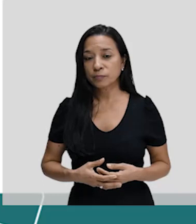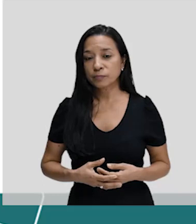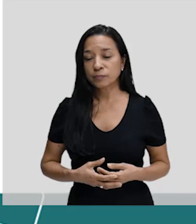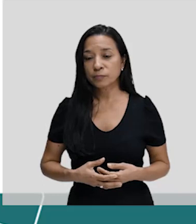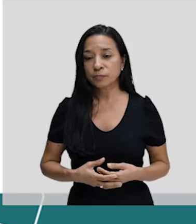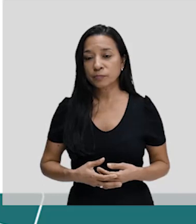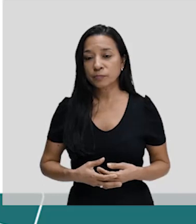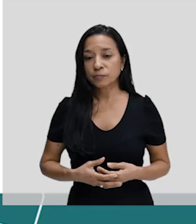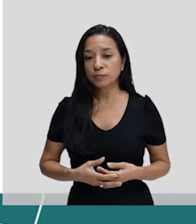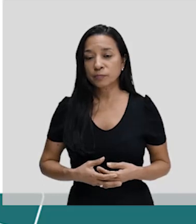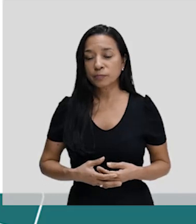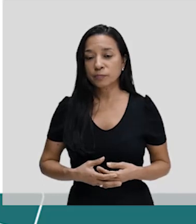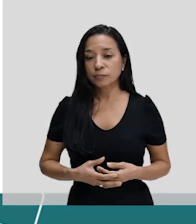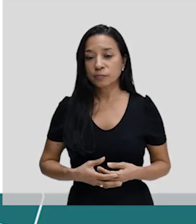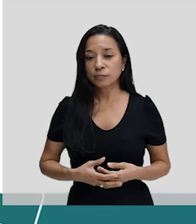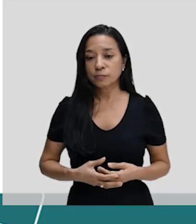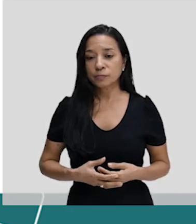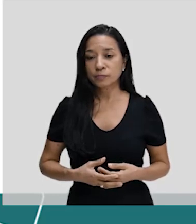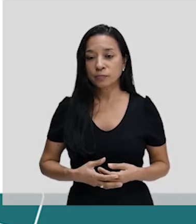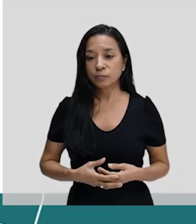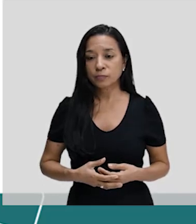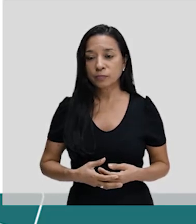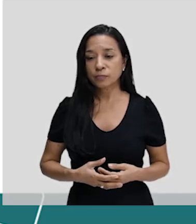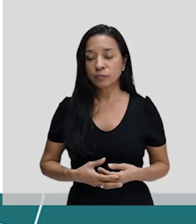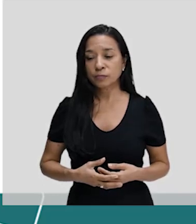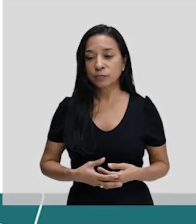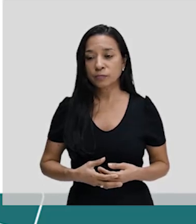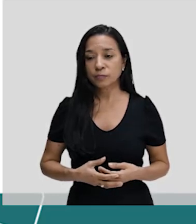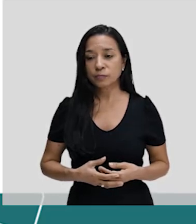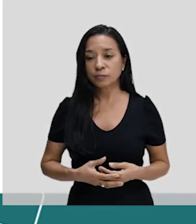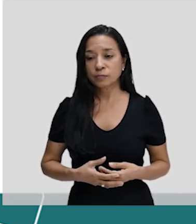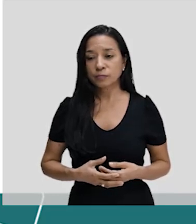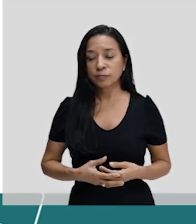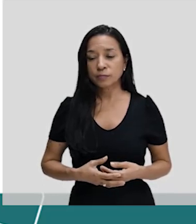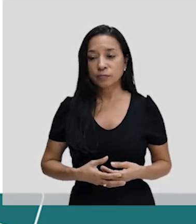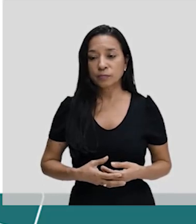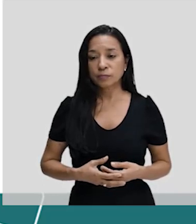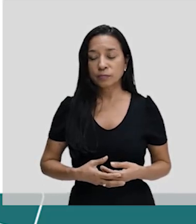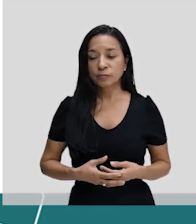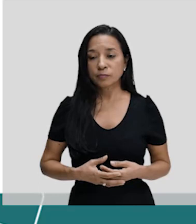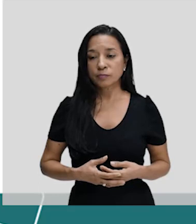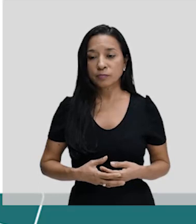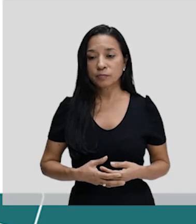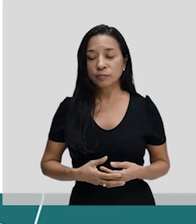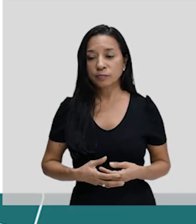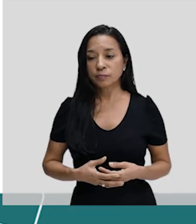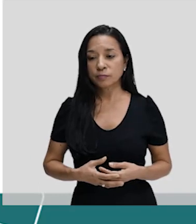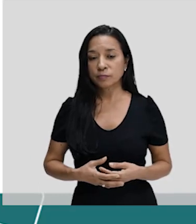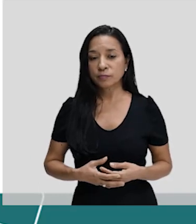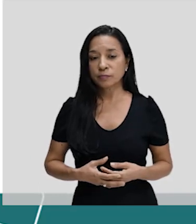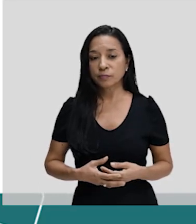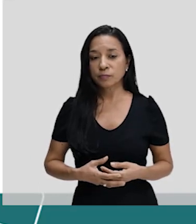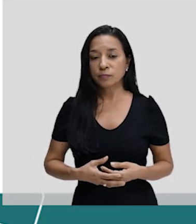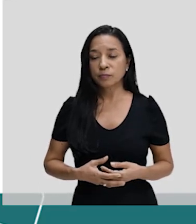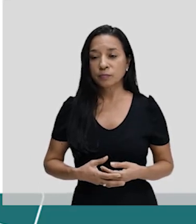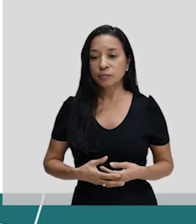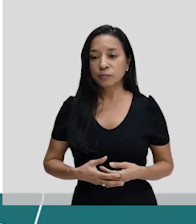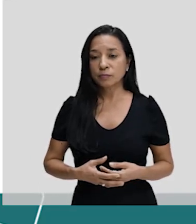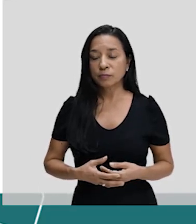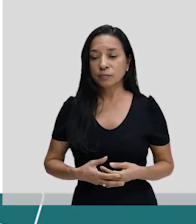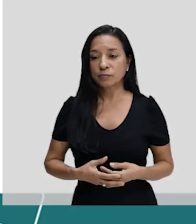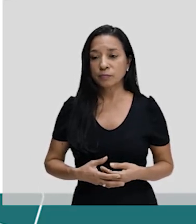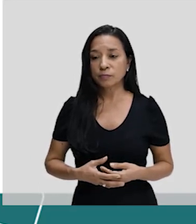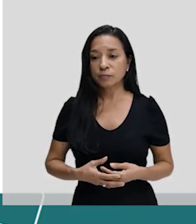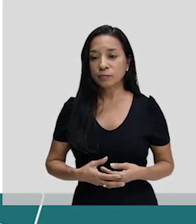expressão subrayada em el futuro por en el futuro, a forma verbal